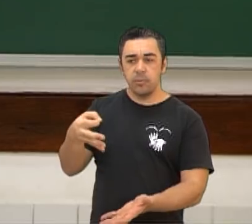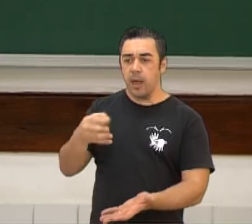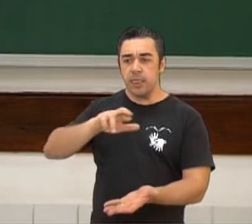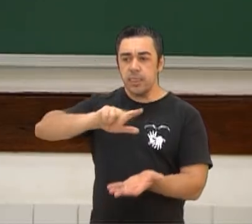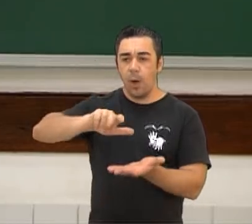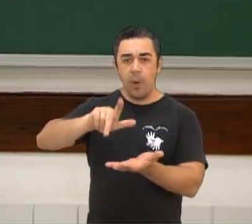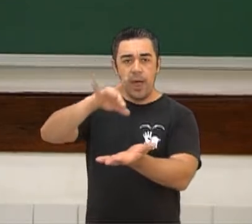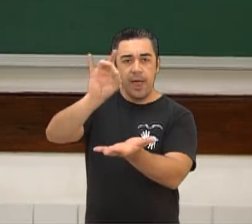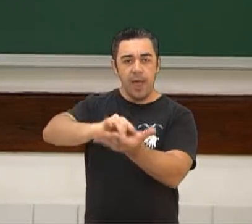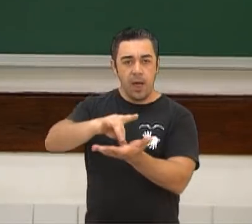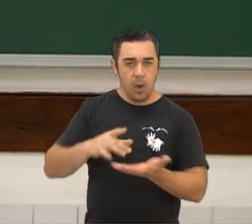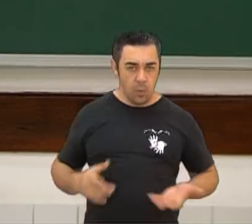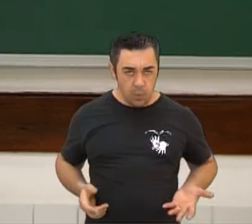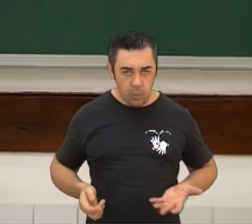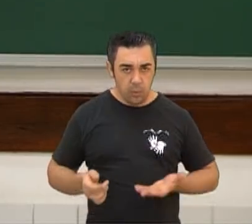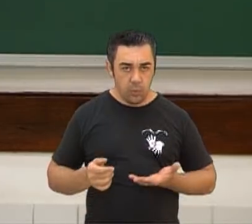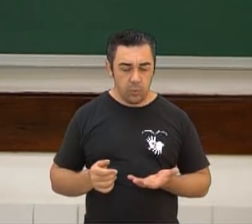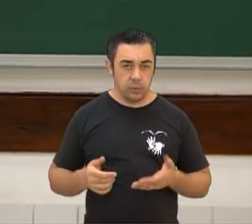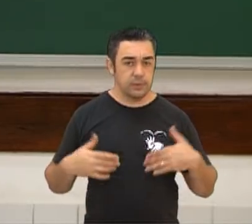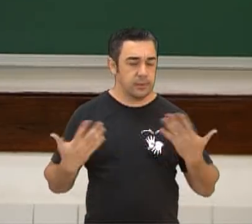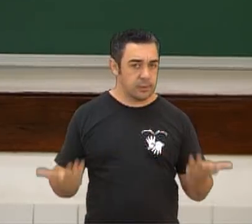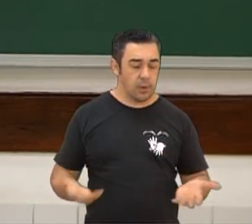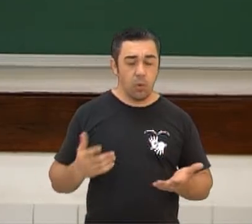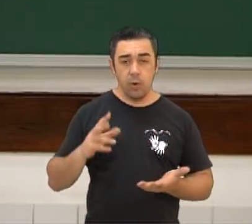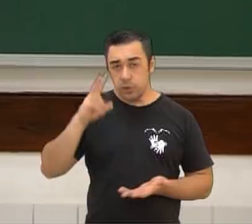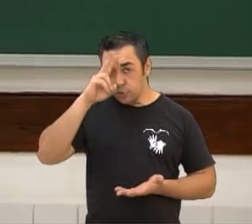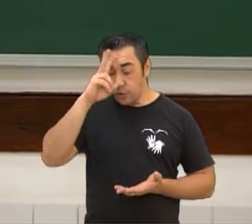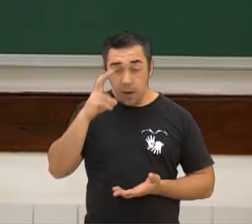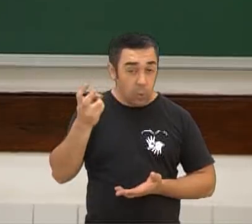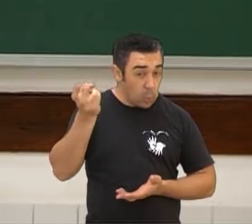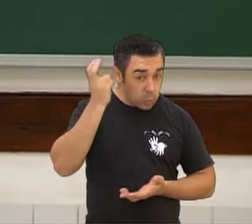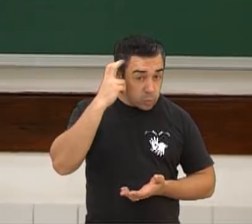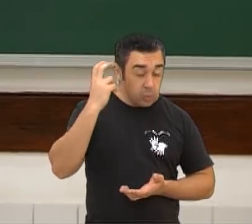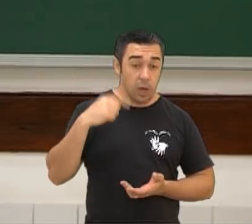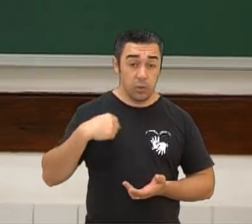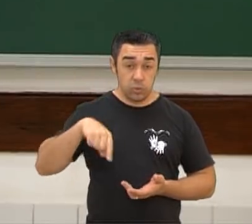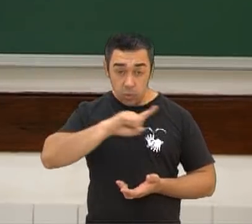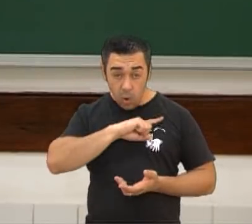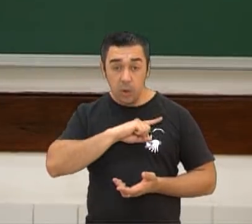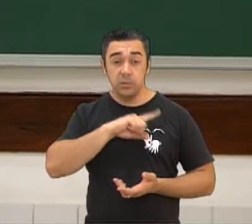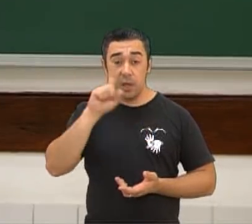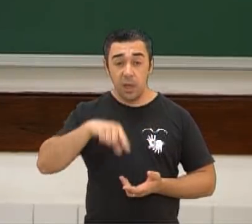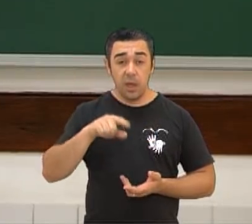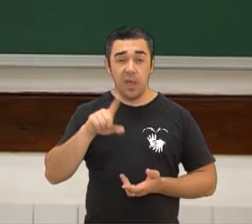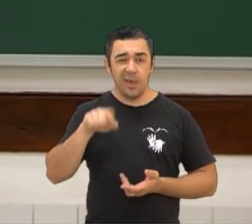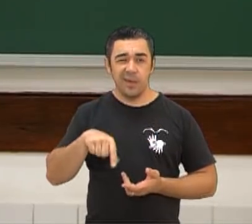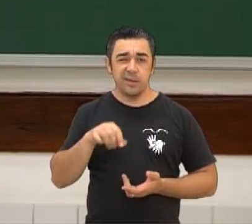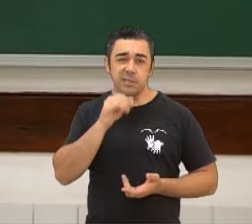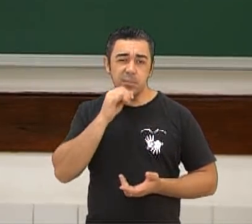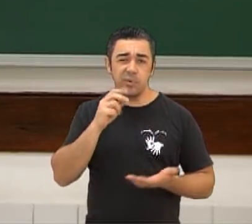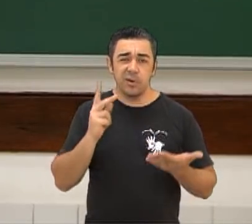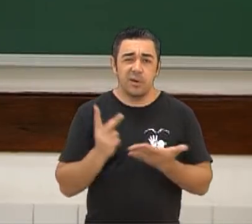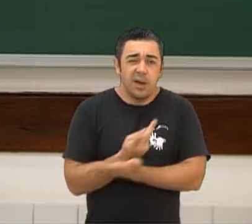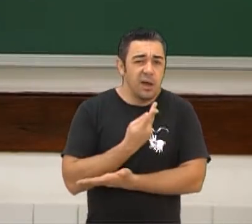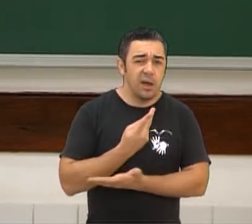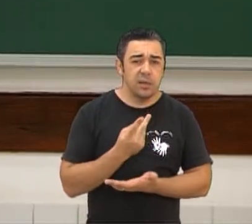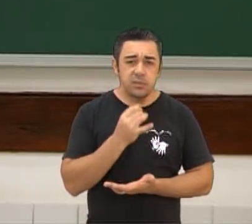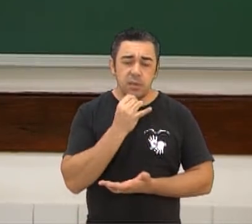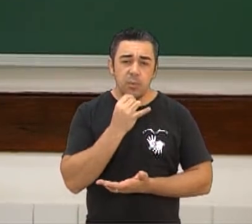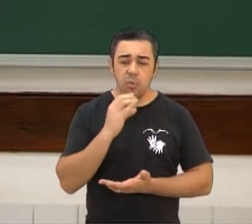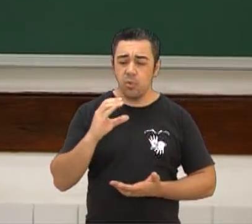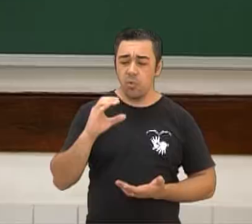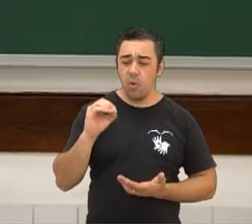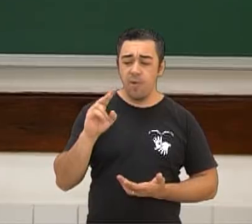real. Para Nietzsche, toda a história da nossa cultura, da nossa civilização ocidental, é uma história de covardia. Porque a gente